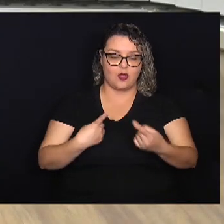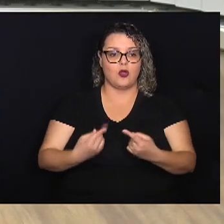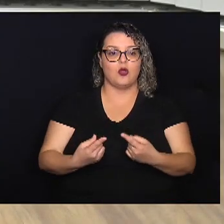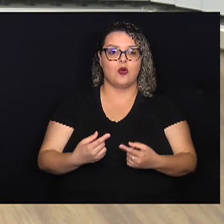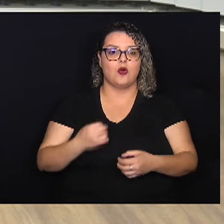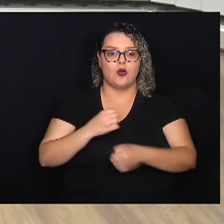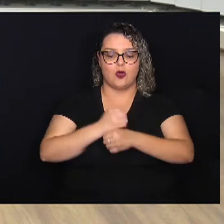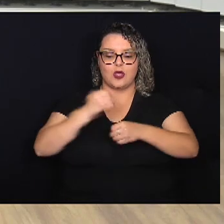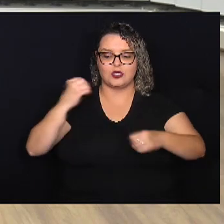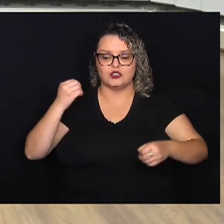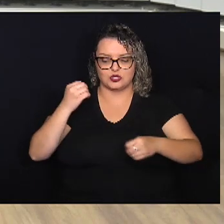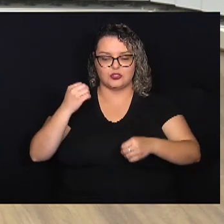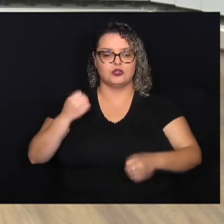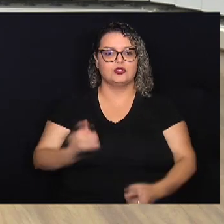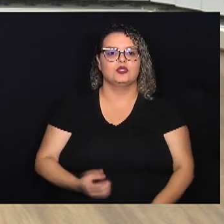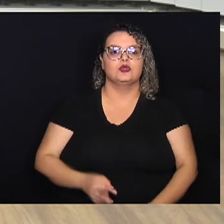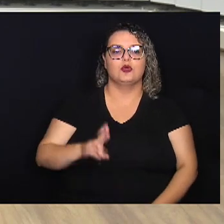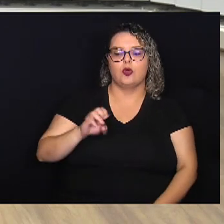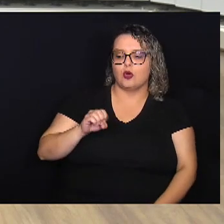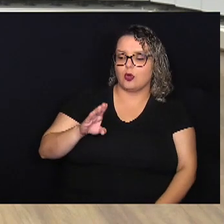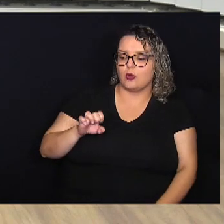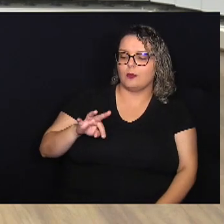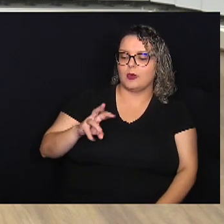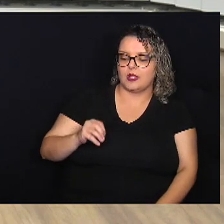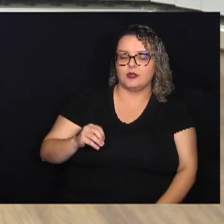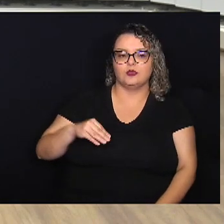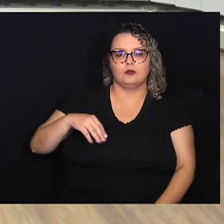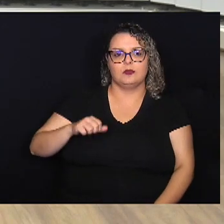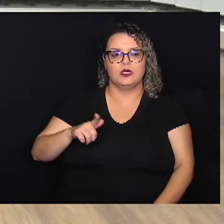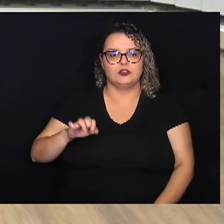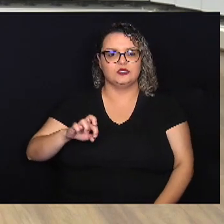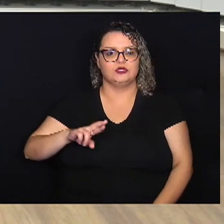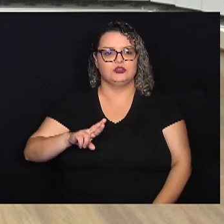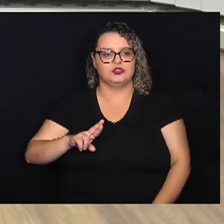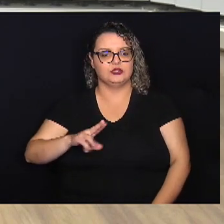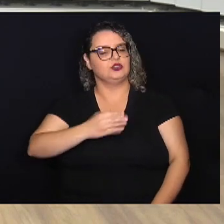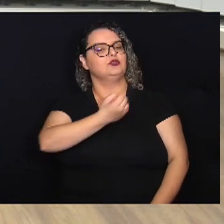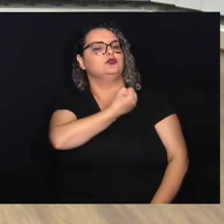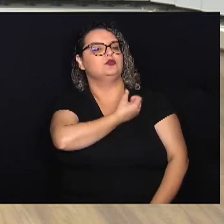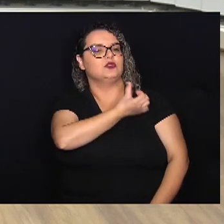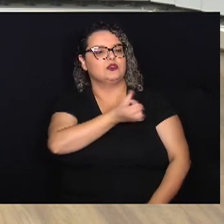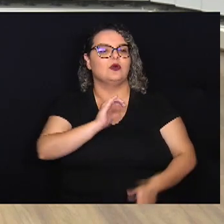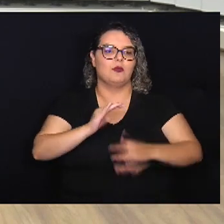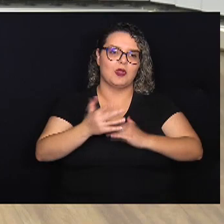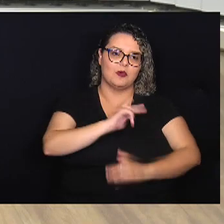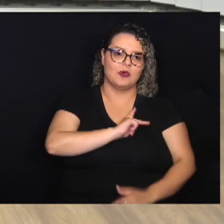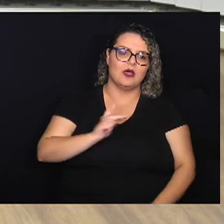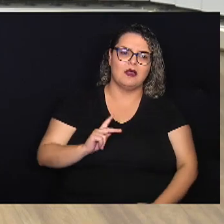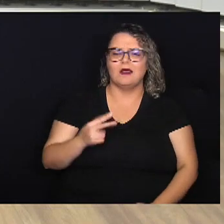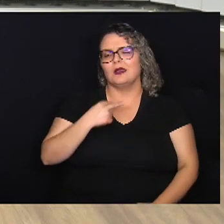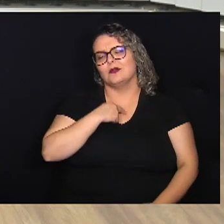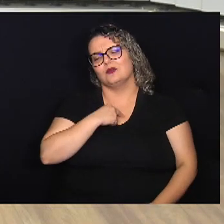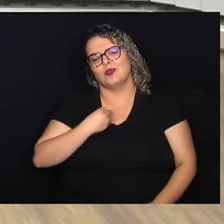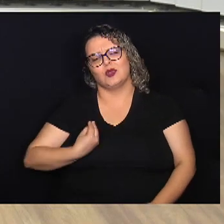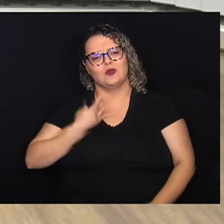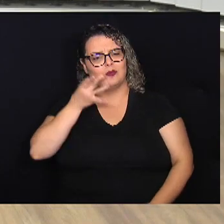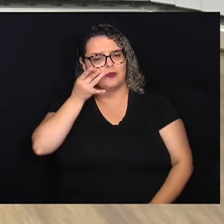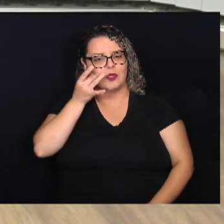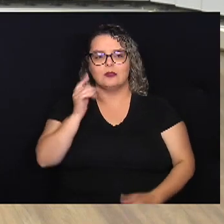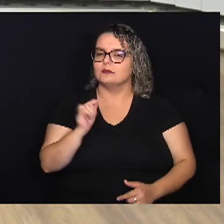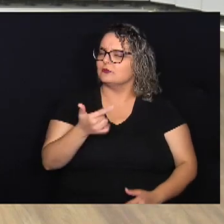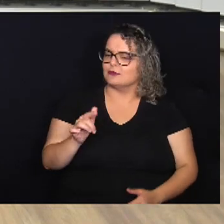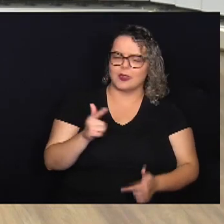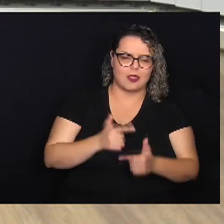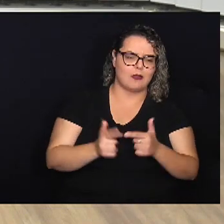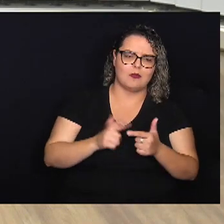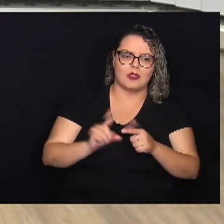Engenheiro Roberto Mange, número 66, no bairro Ponte Preta. E claro, não posso participar pessoalmente, tenho um